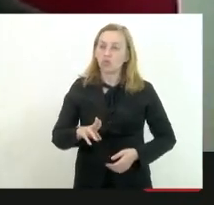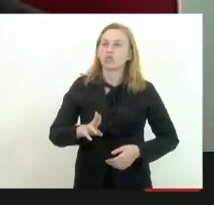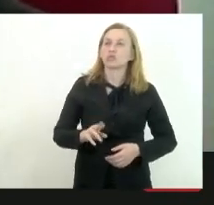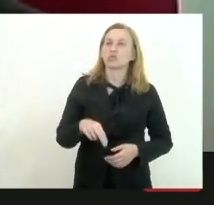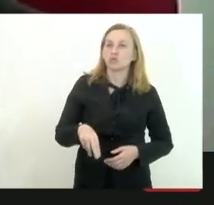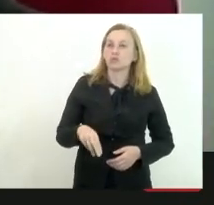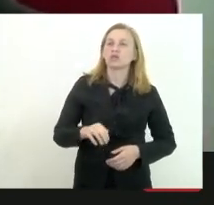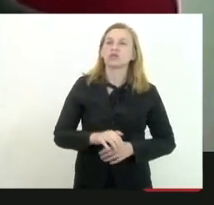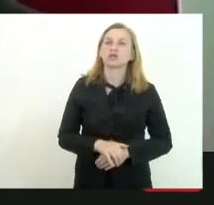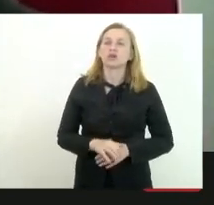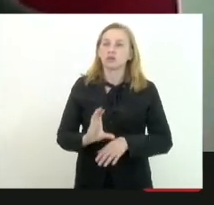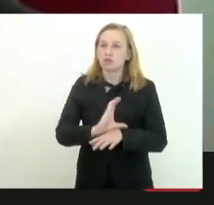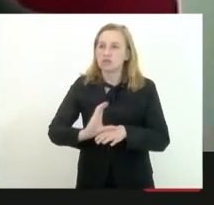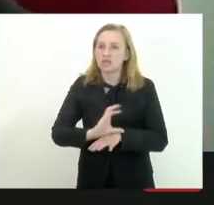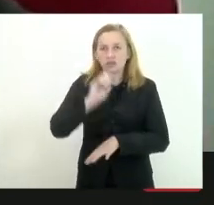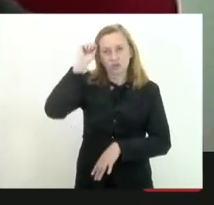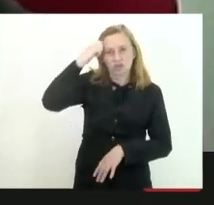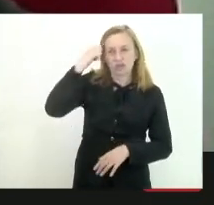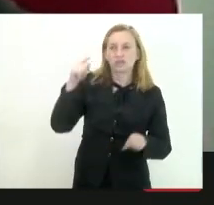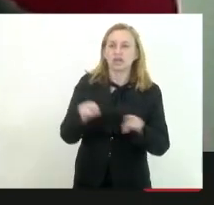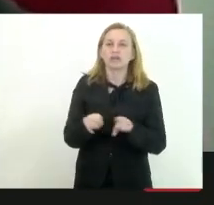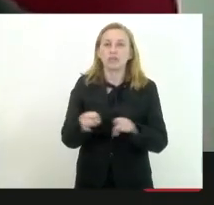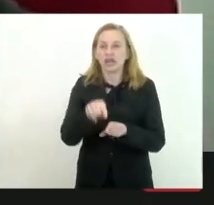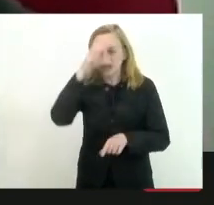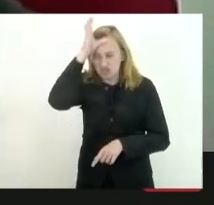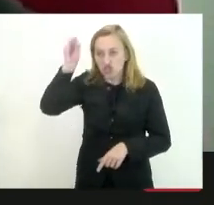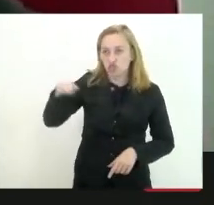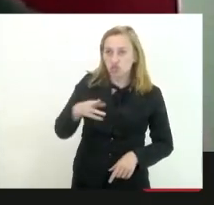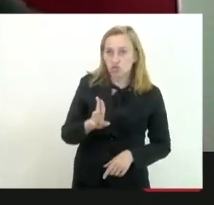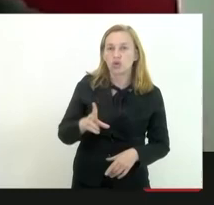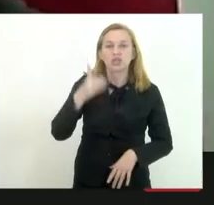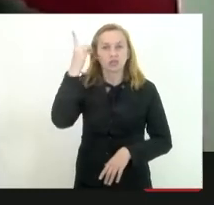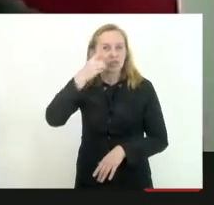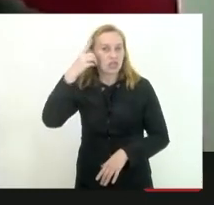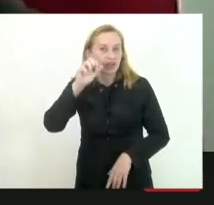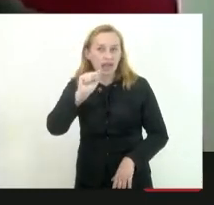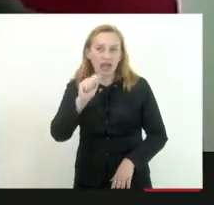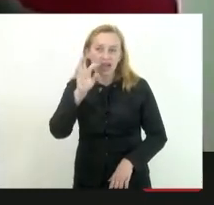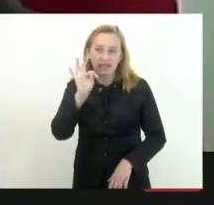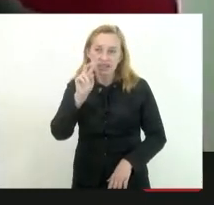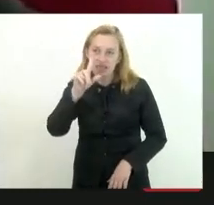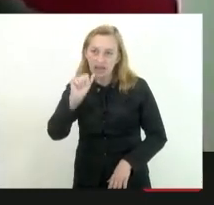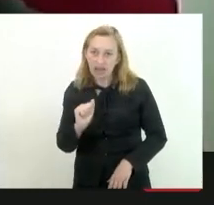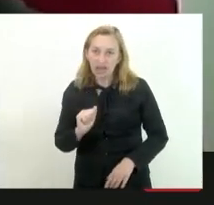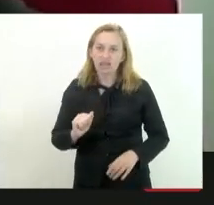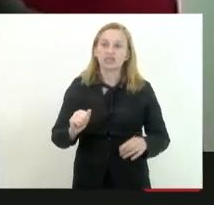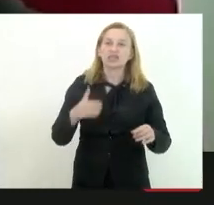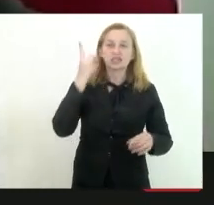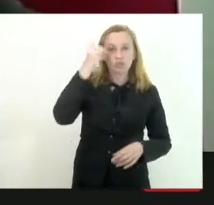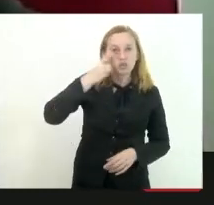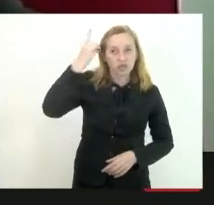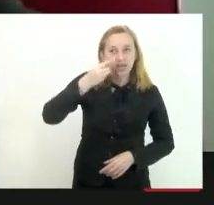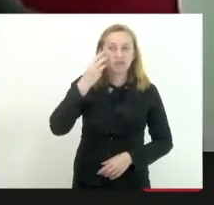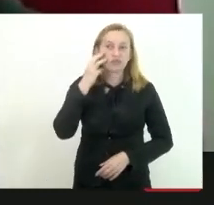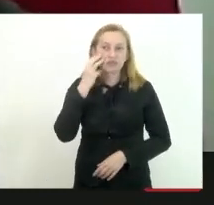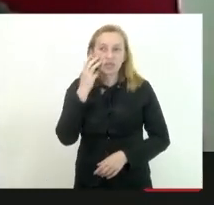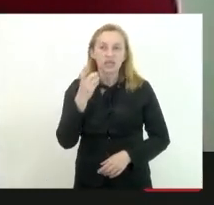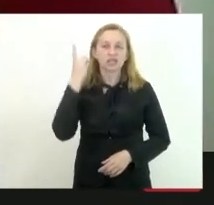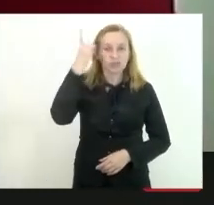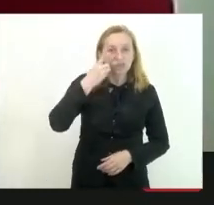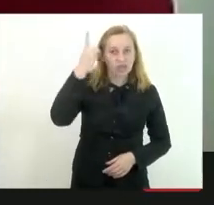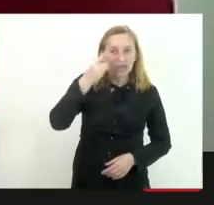do Negro. A nossa queridíssima tia Ju, deputado Átila Nunes, nosso relator, deputado Valdec, deputada